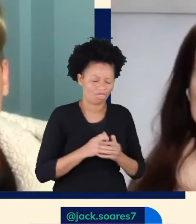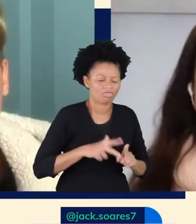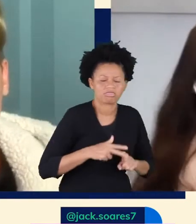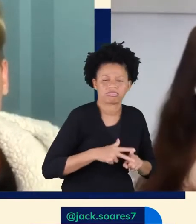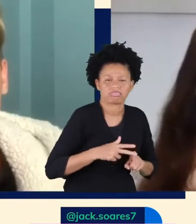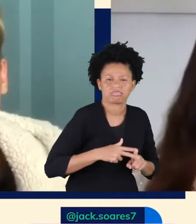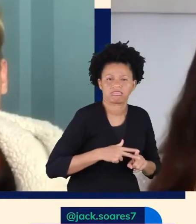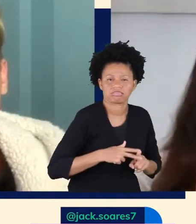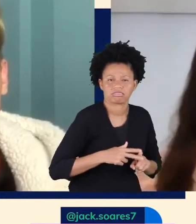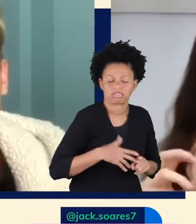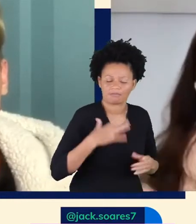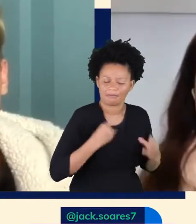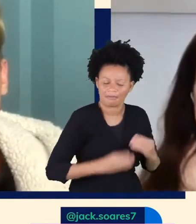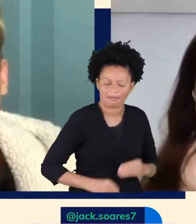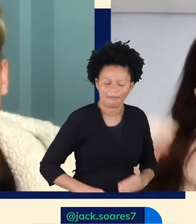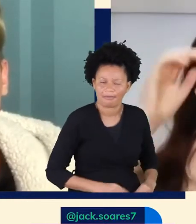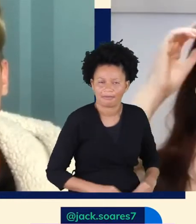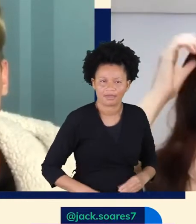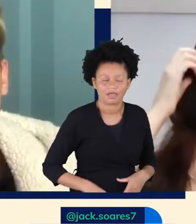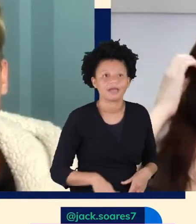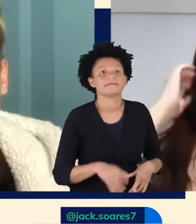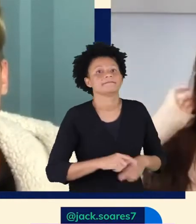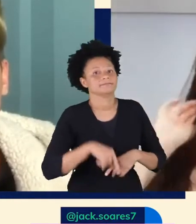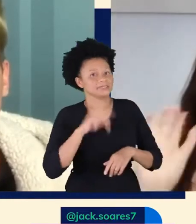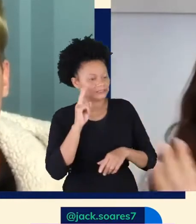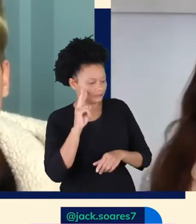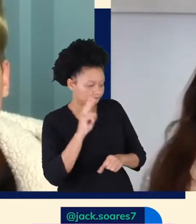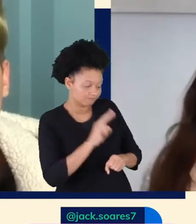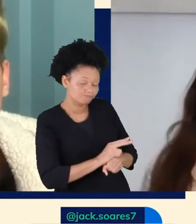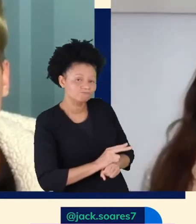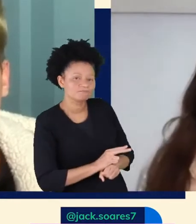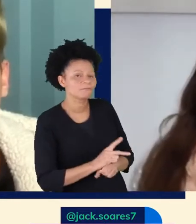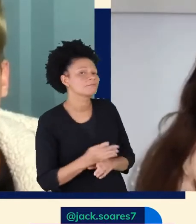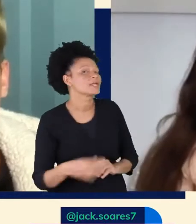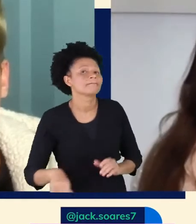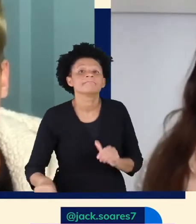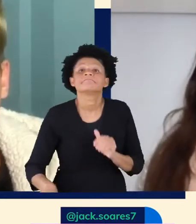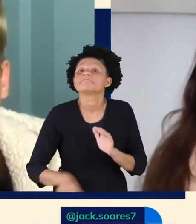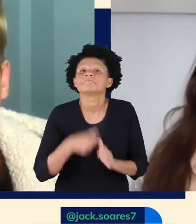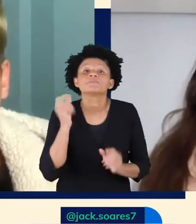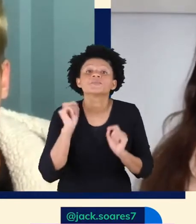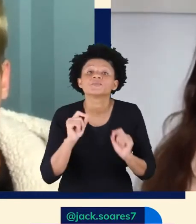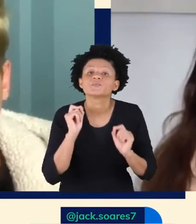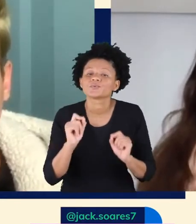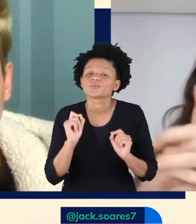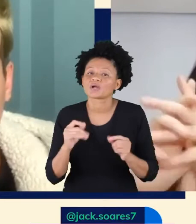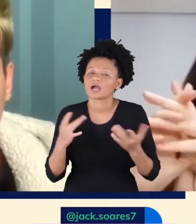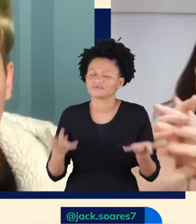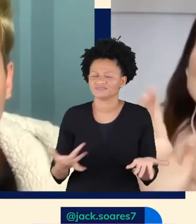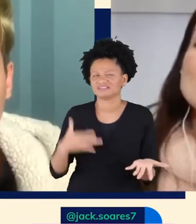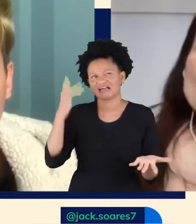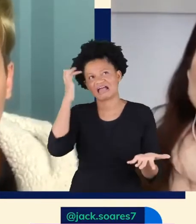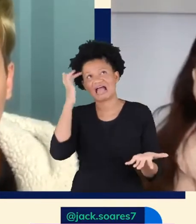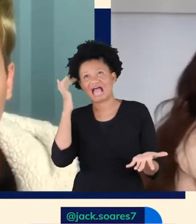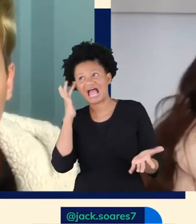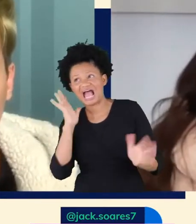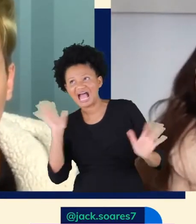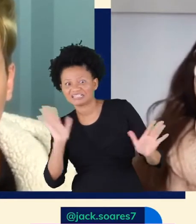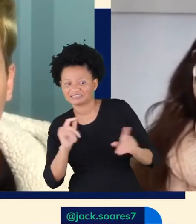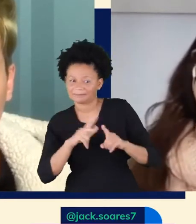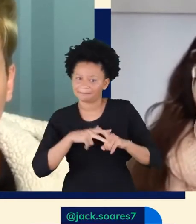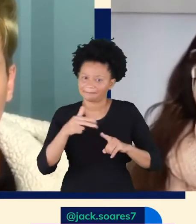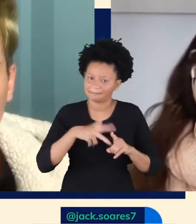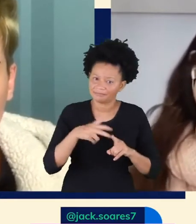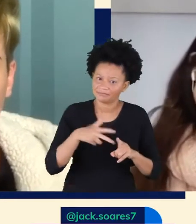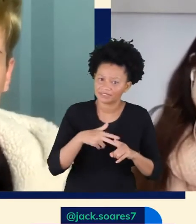fazer isso, aí a criança foge, se esconde, continua se masturbando, continua se tocando, aí a gente tem que ficar de olho. Primeira coisa que a gente tem